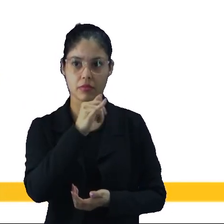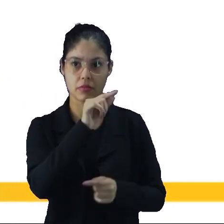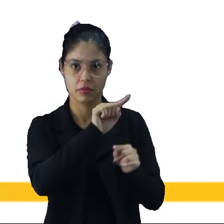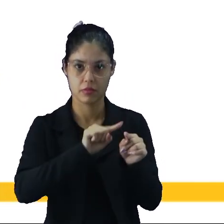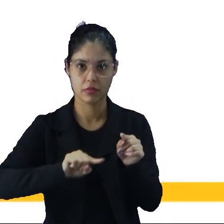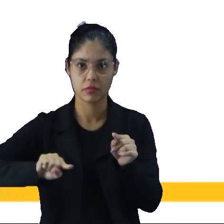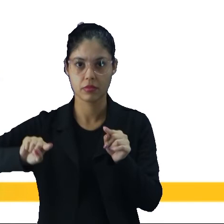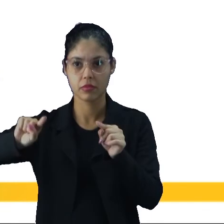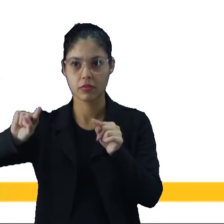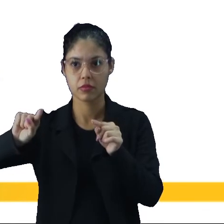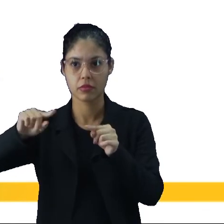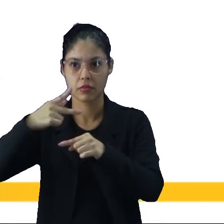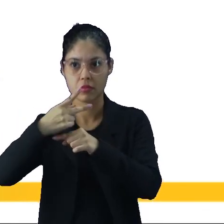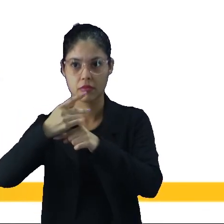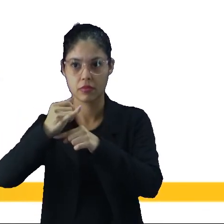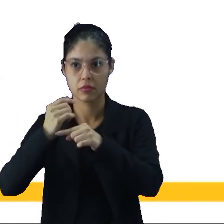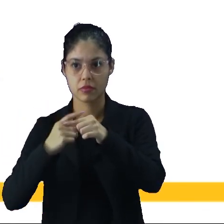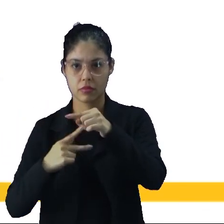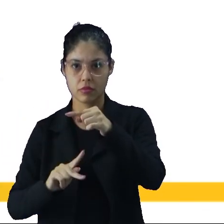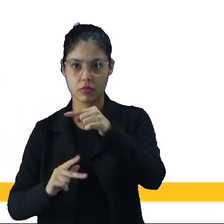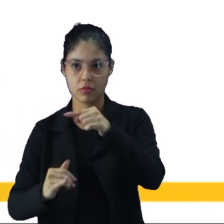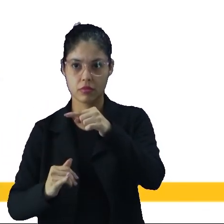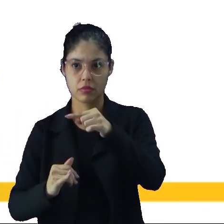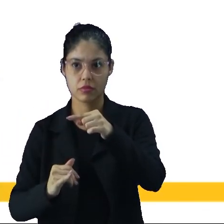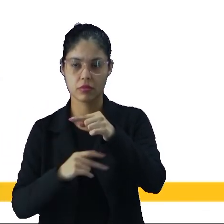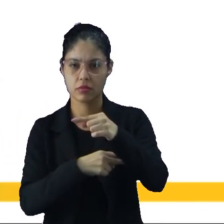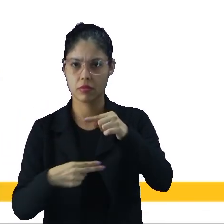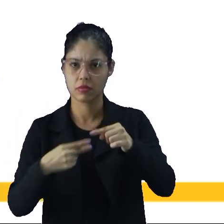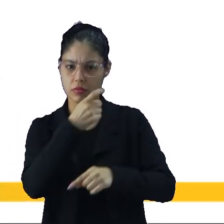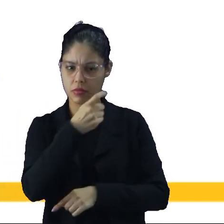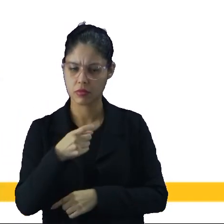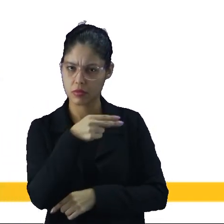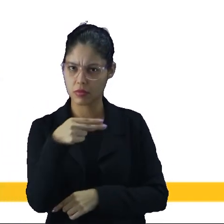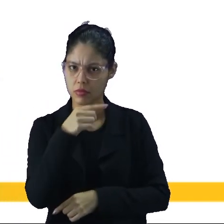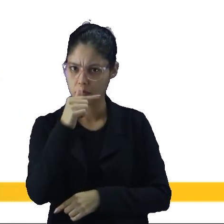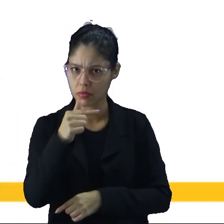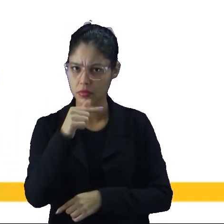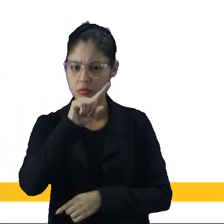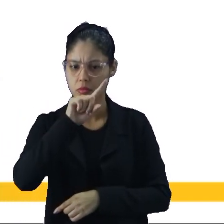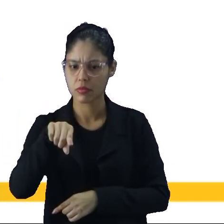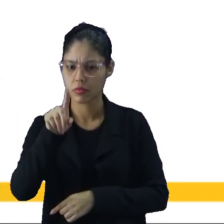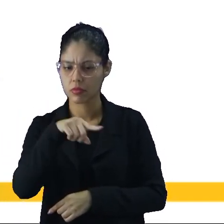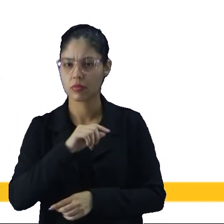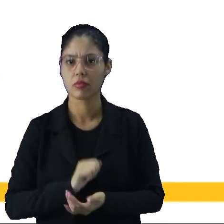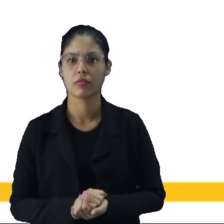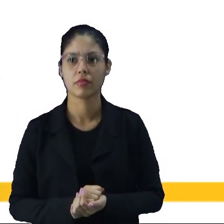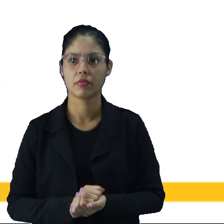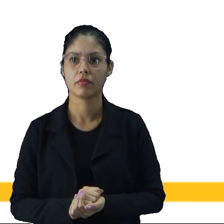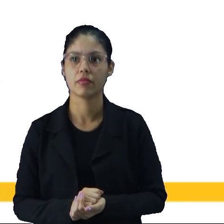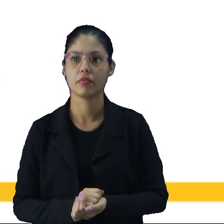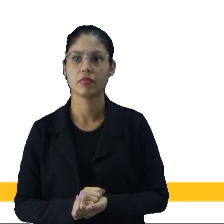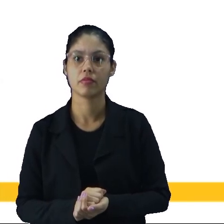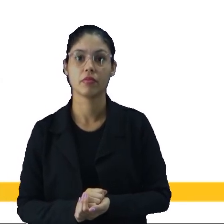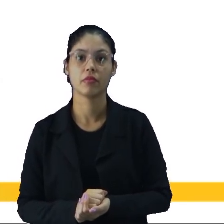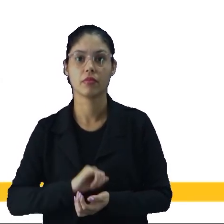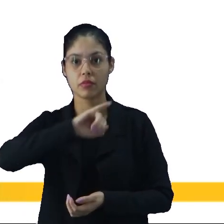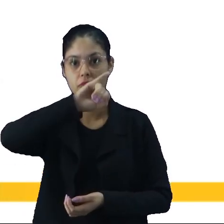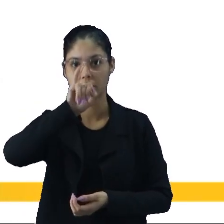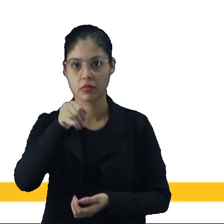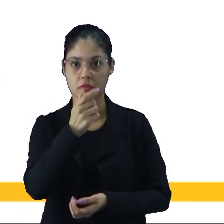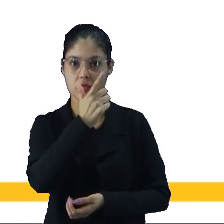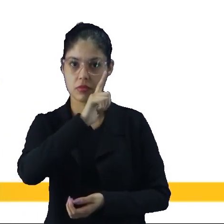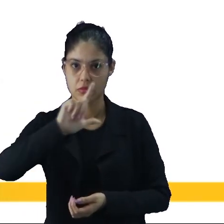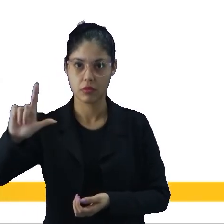passa dividindo, corta, eu encontrei que x é igual a 7. Lembra que x é o mês? Então, o mês 7 é o mês de